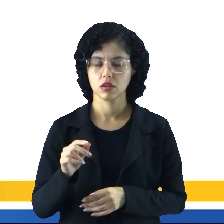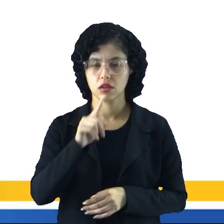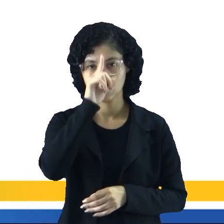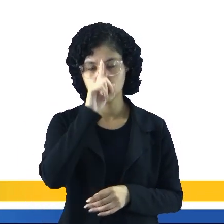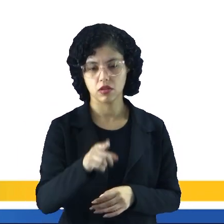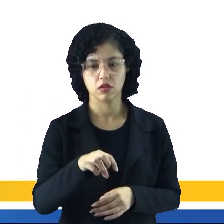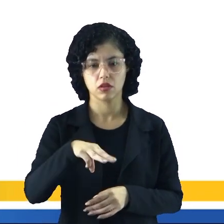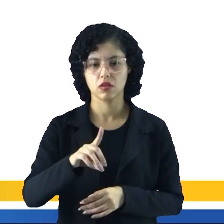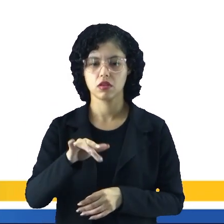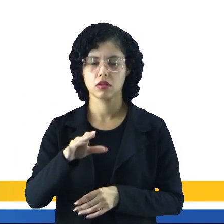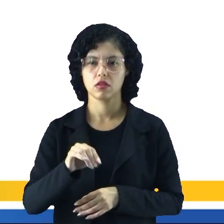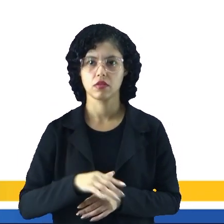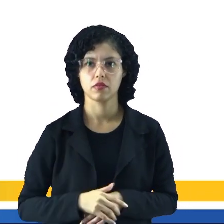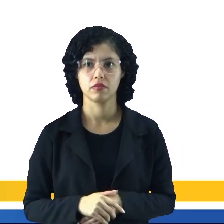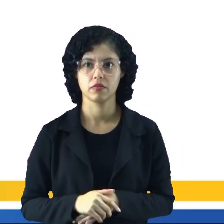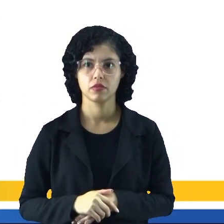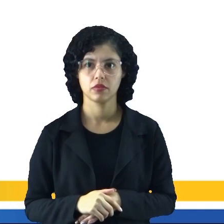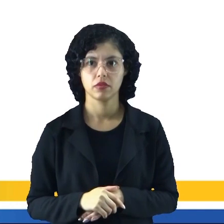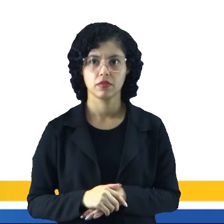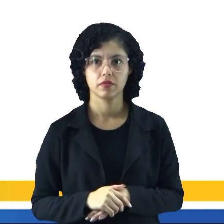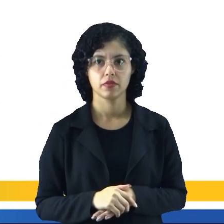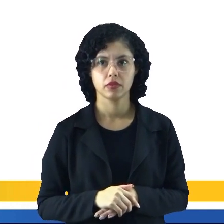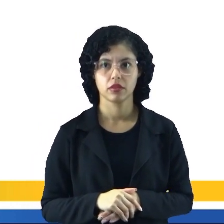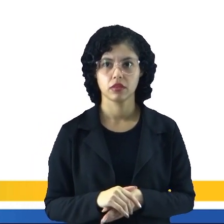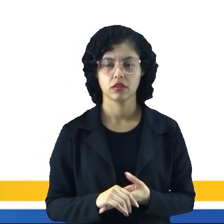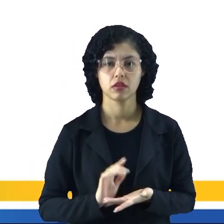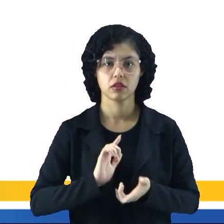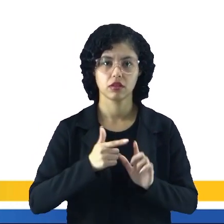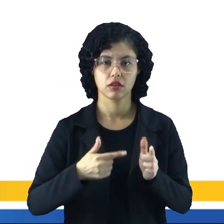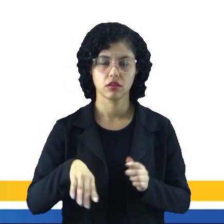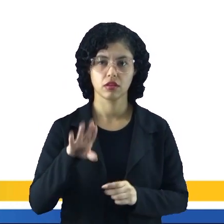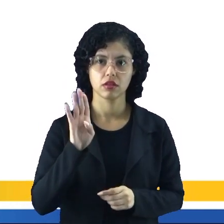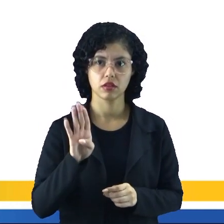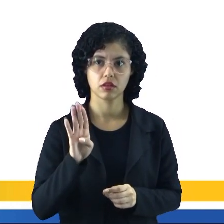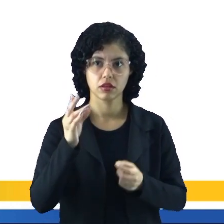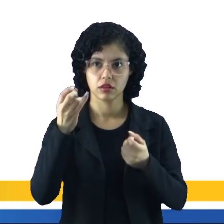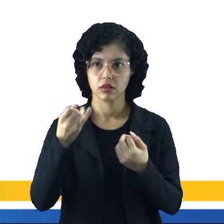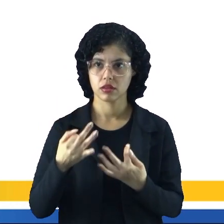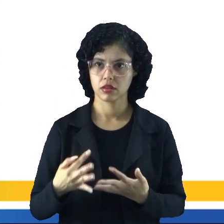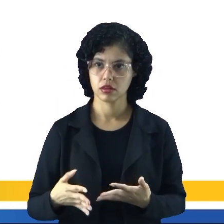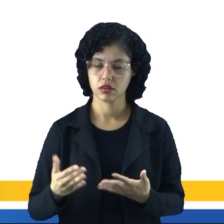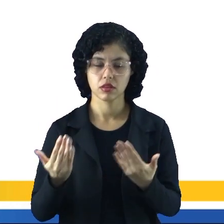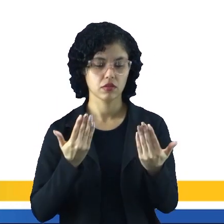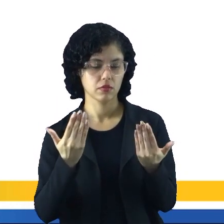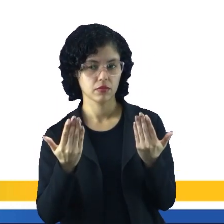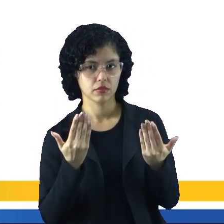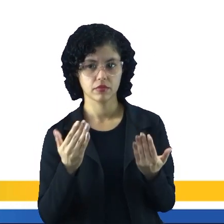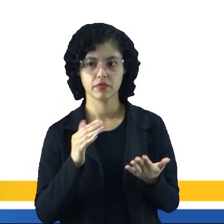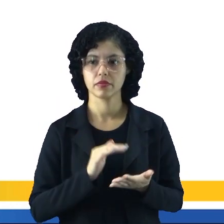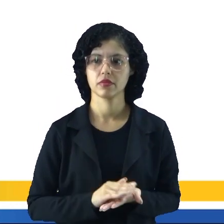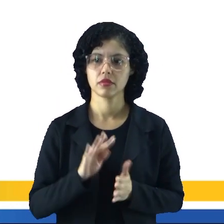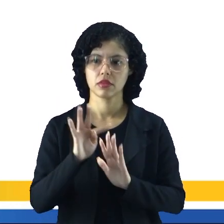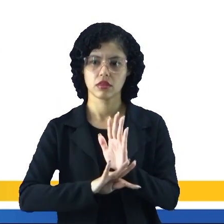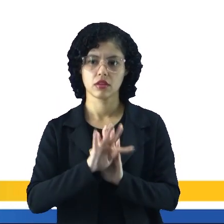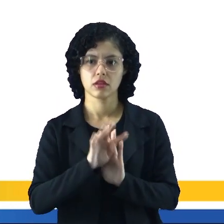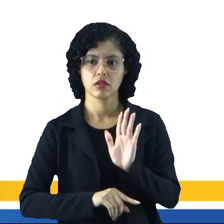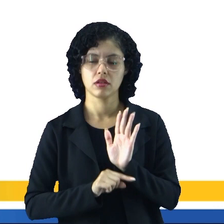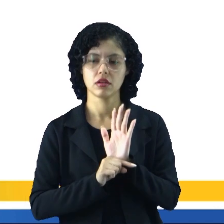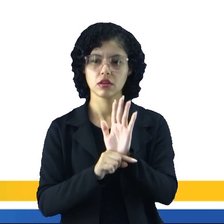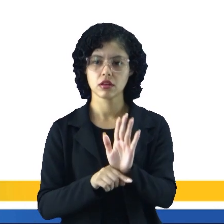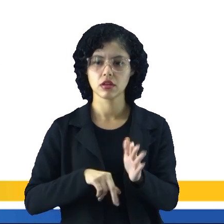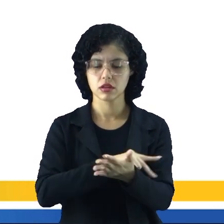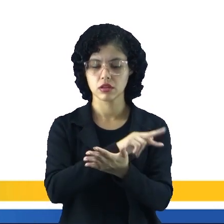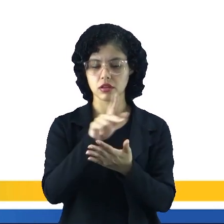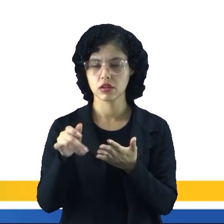autoridade e modelo exemplificação e comparação Então o texto ele vai apresentar